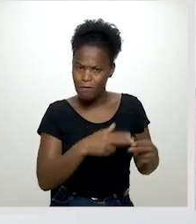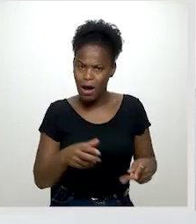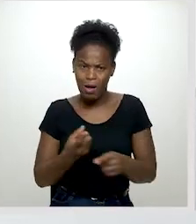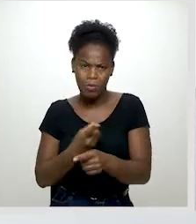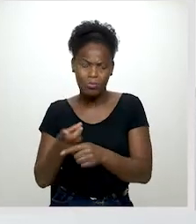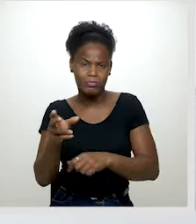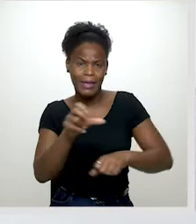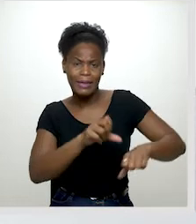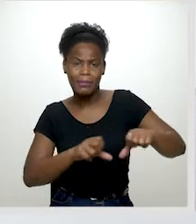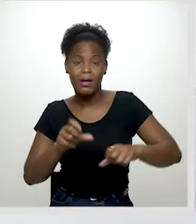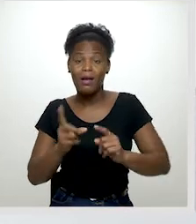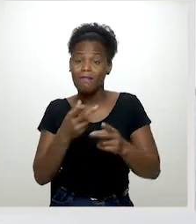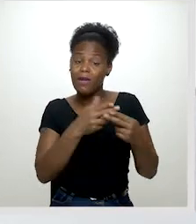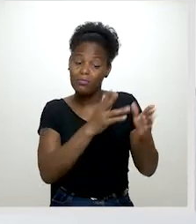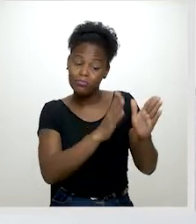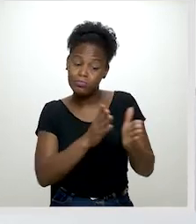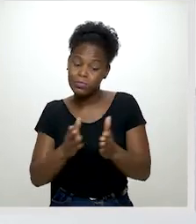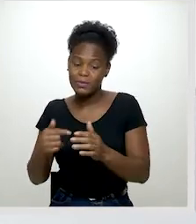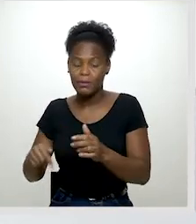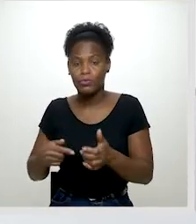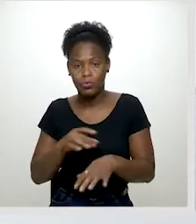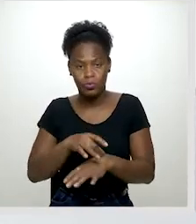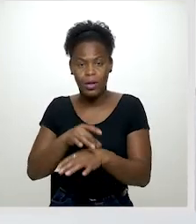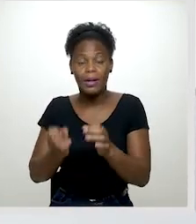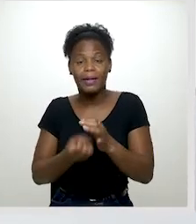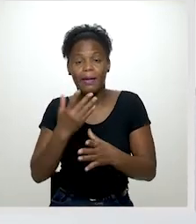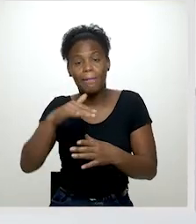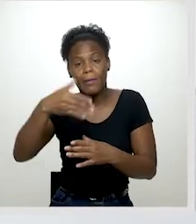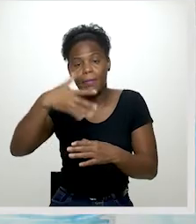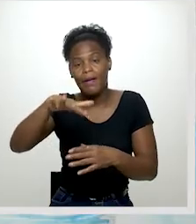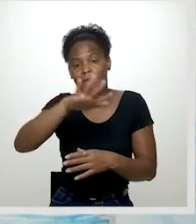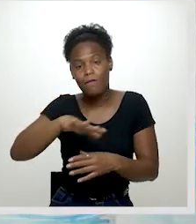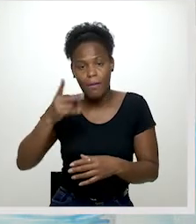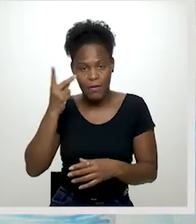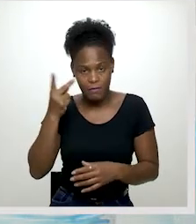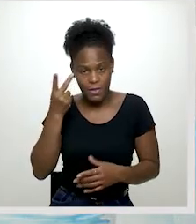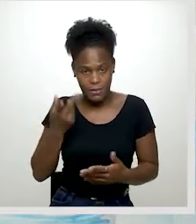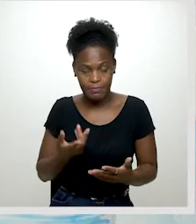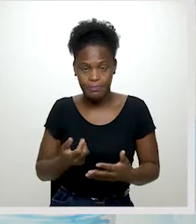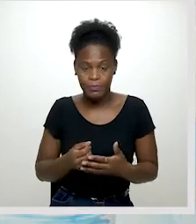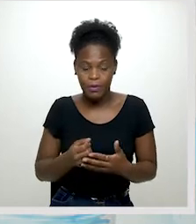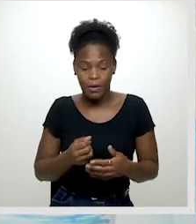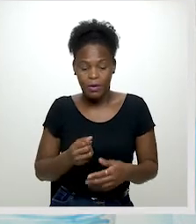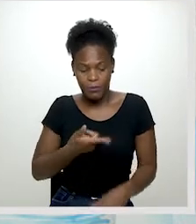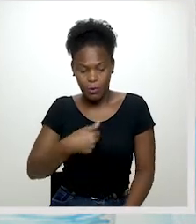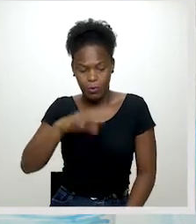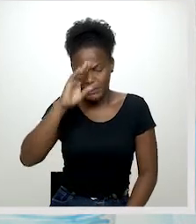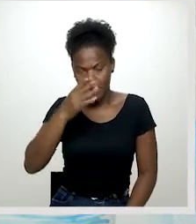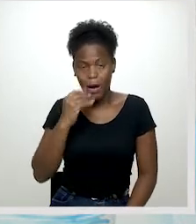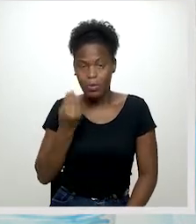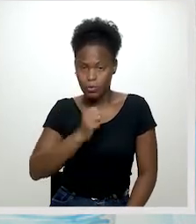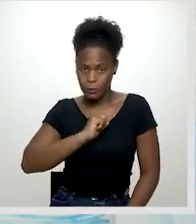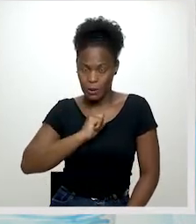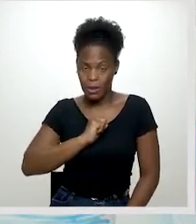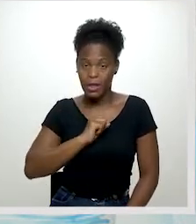conduzido ao aparecimento das primeiras formas de vida. Como sabemos, minhas alunas e meus alunos, as hipóteses